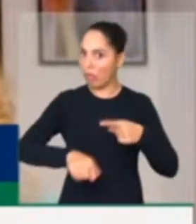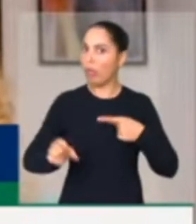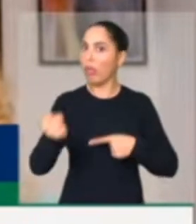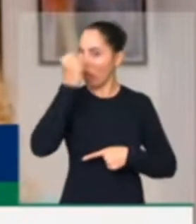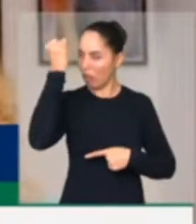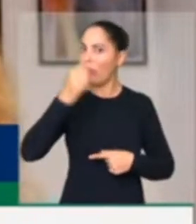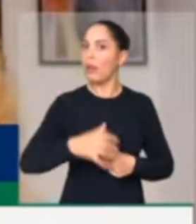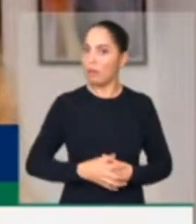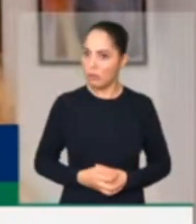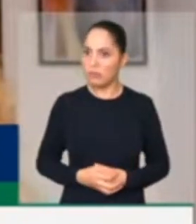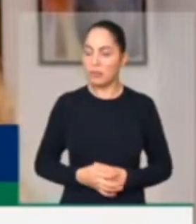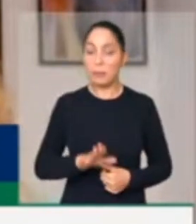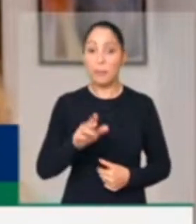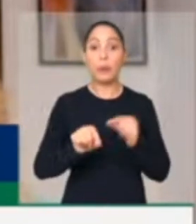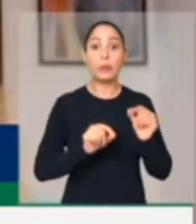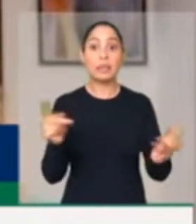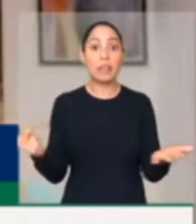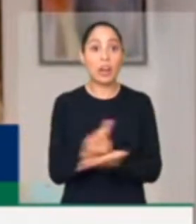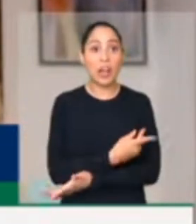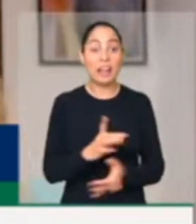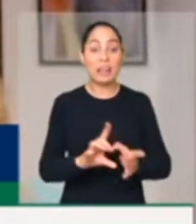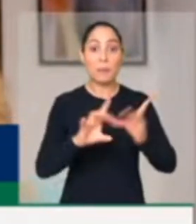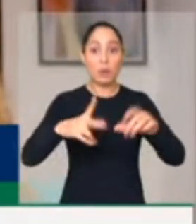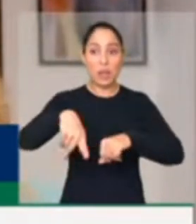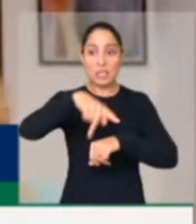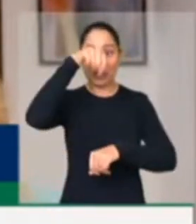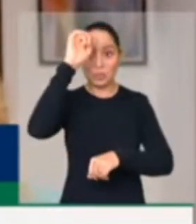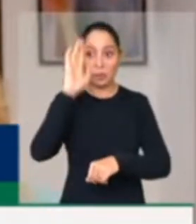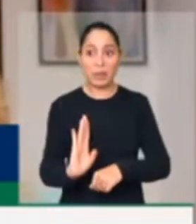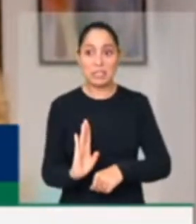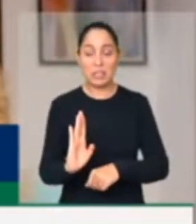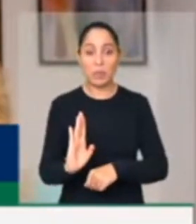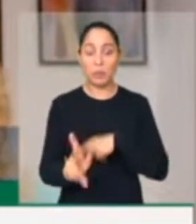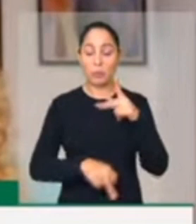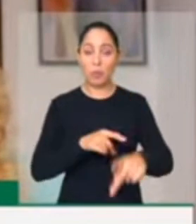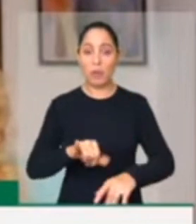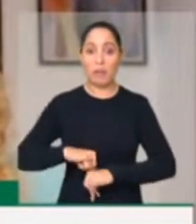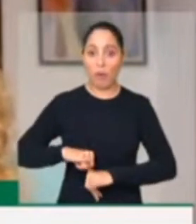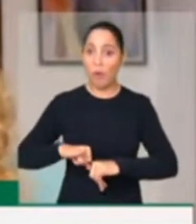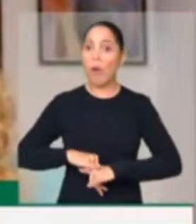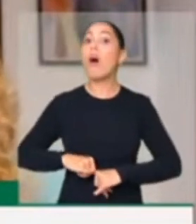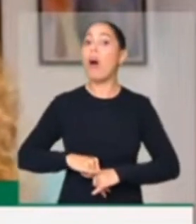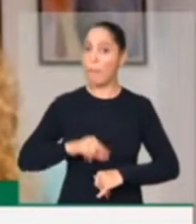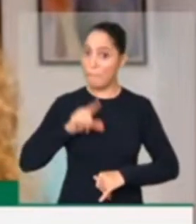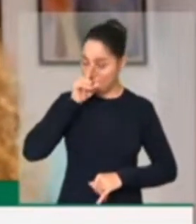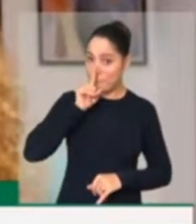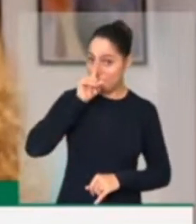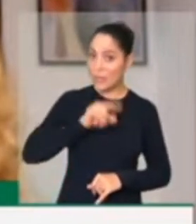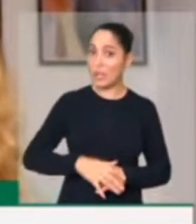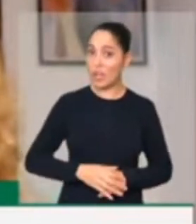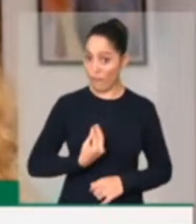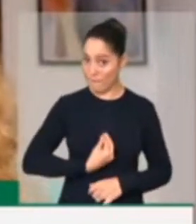levando o Brasil ao risco democrático e à perda de mais vidas. O Congresso precisa reagir à